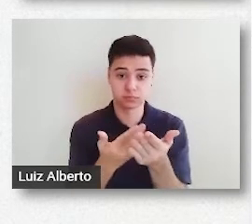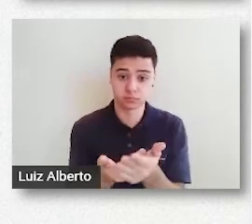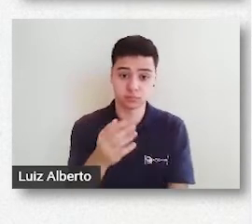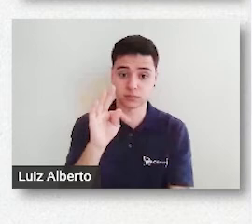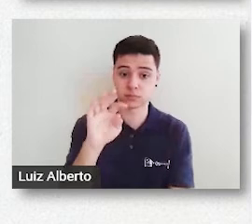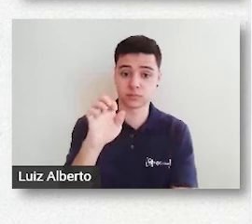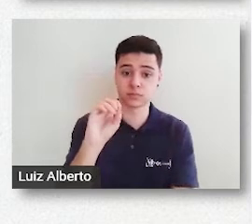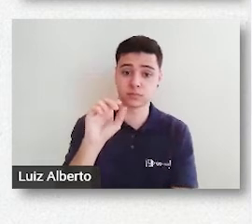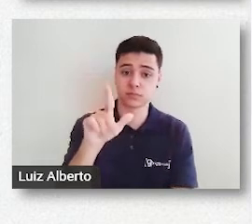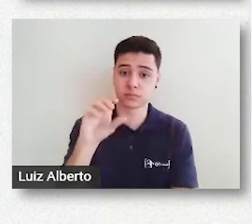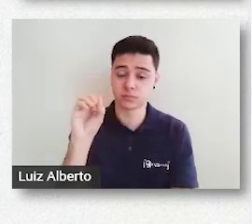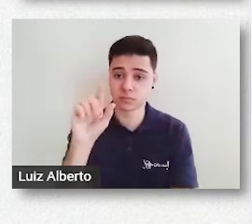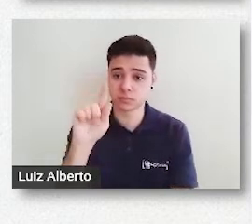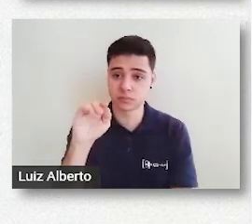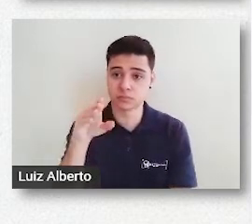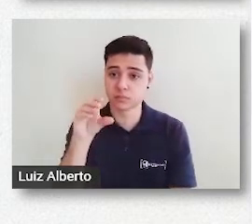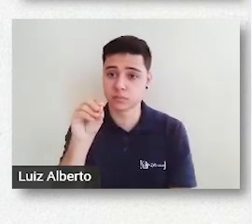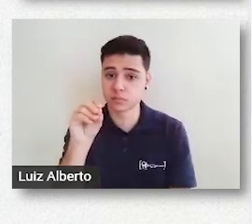temos de fonte,